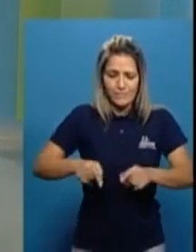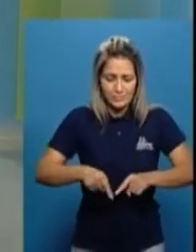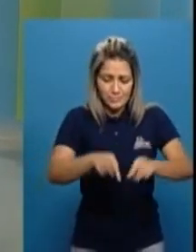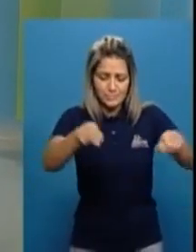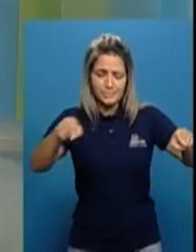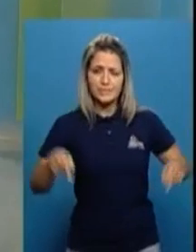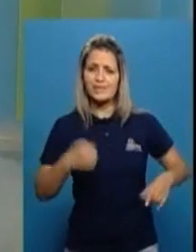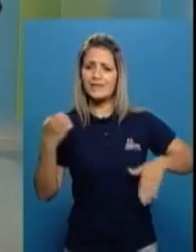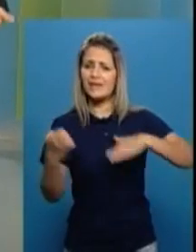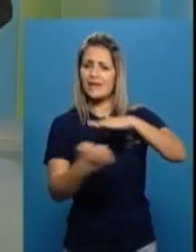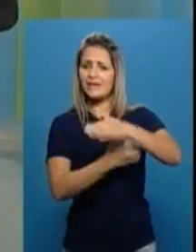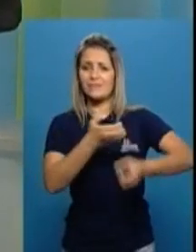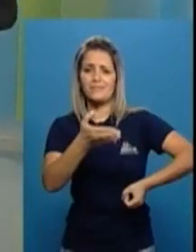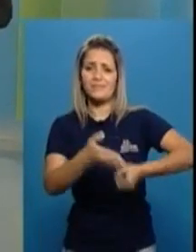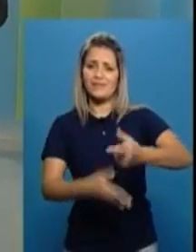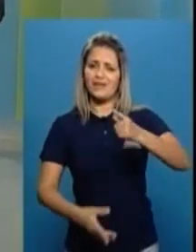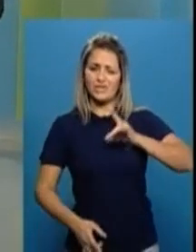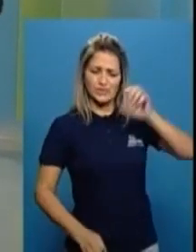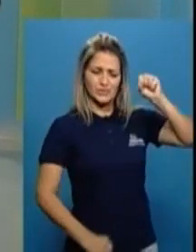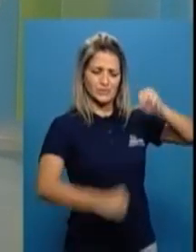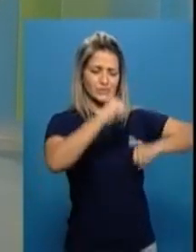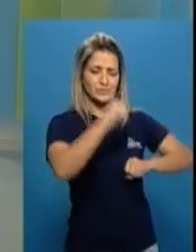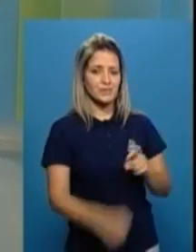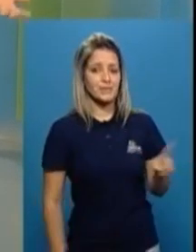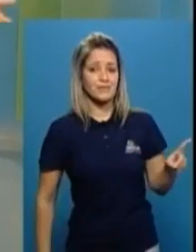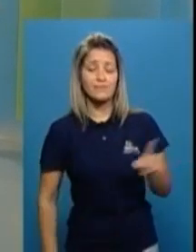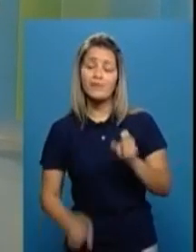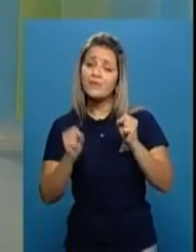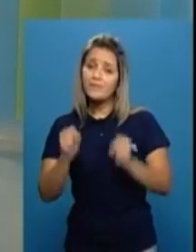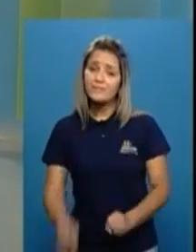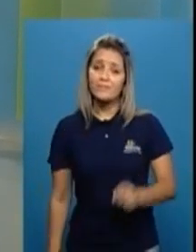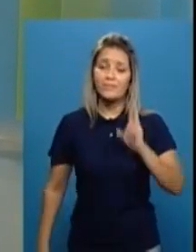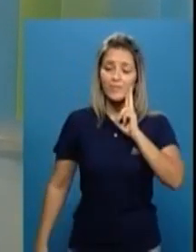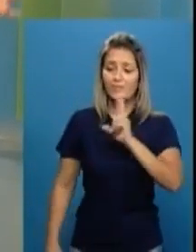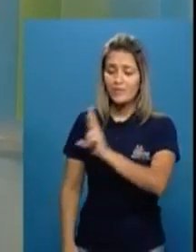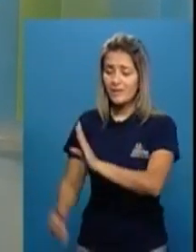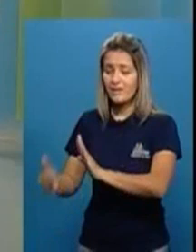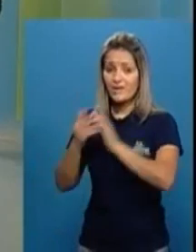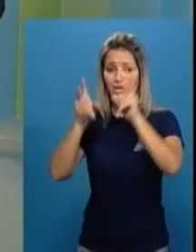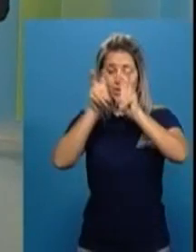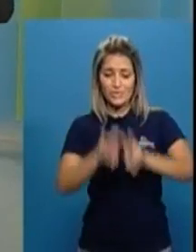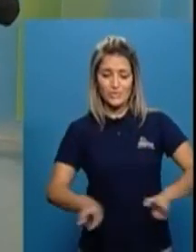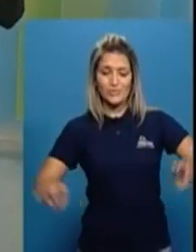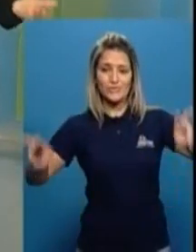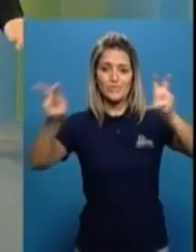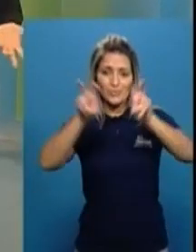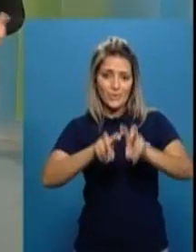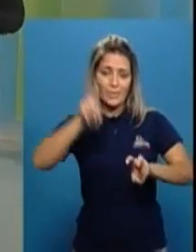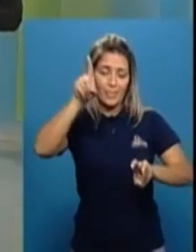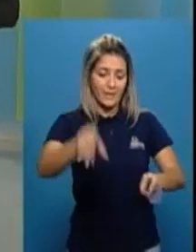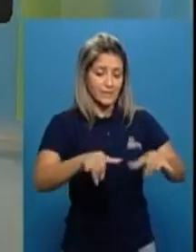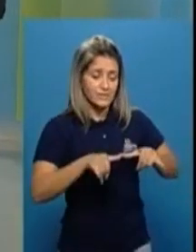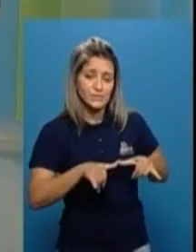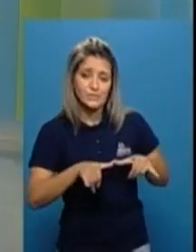organização, não se restringindo apenas à área industrial, seja uma lanchonete, supermercado, um shopping, uma feira, uma